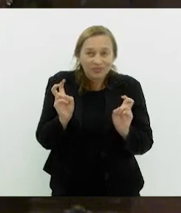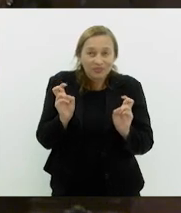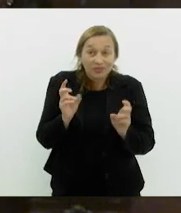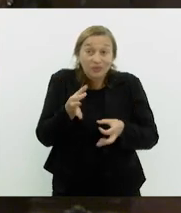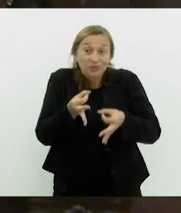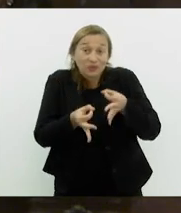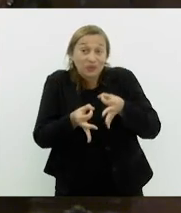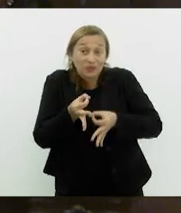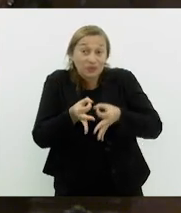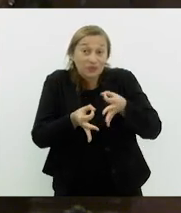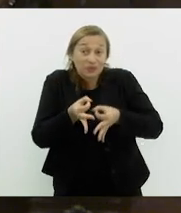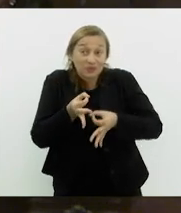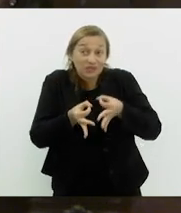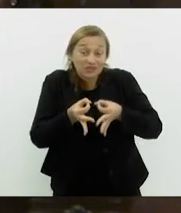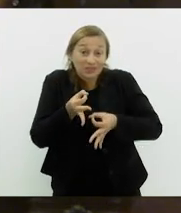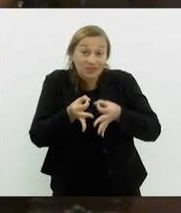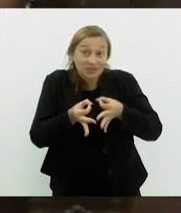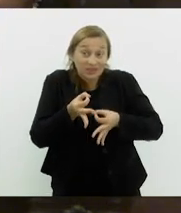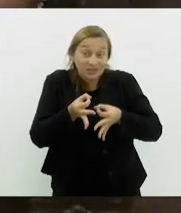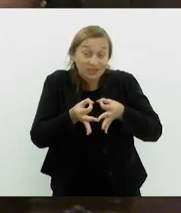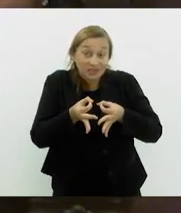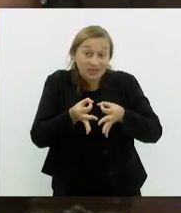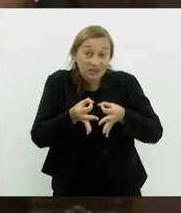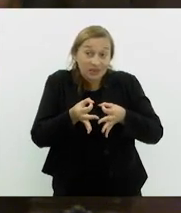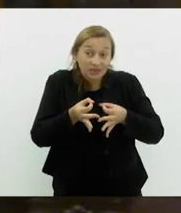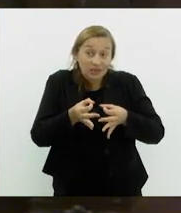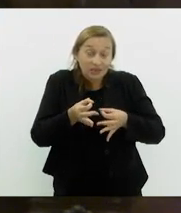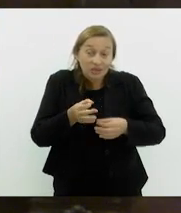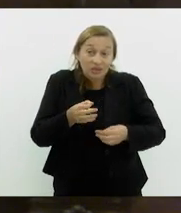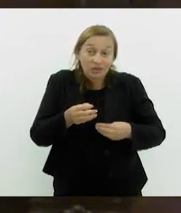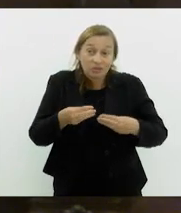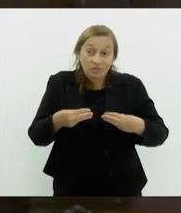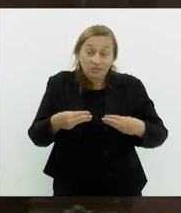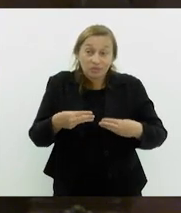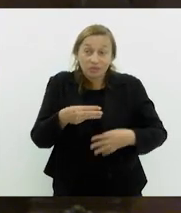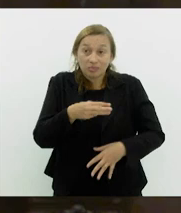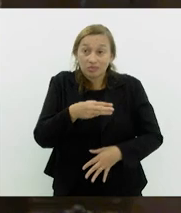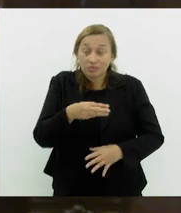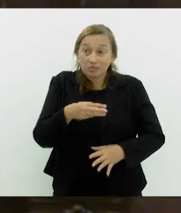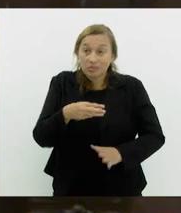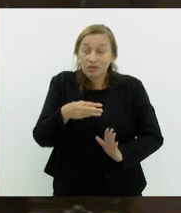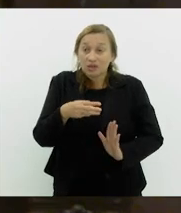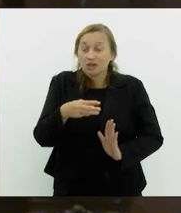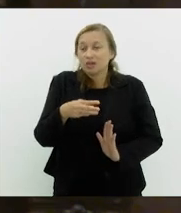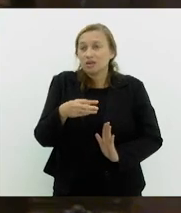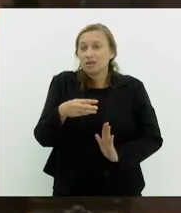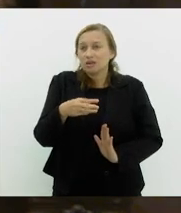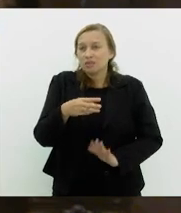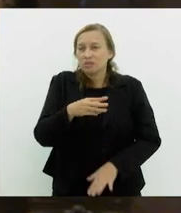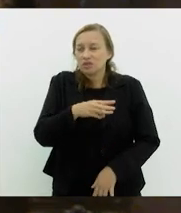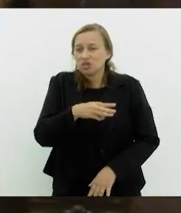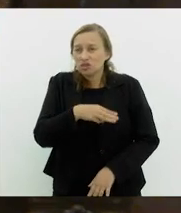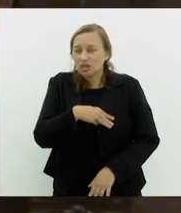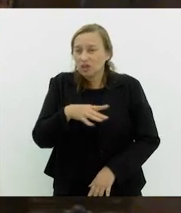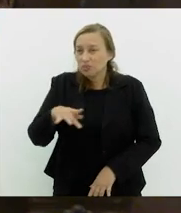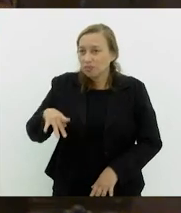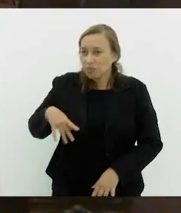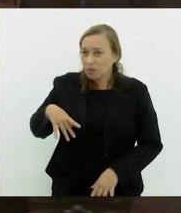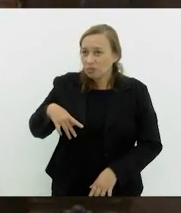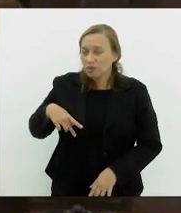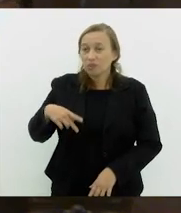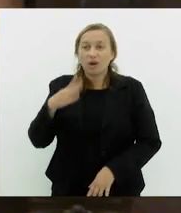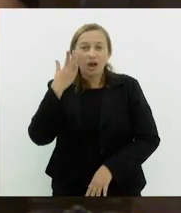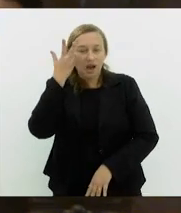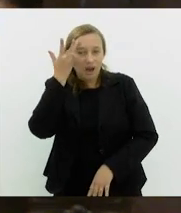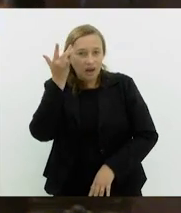do jurídico, do Ministério Público, defensoria, eu sempre estou presente para mostrar a minha paixão que eu